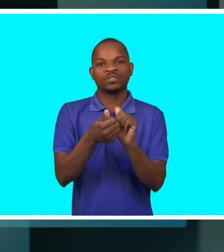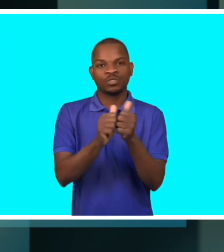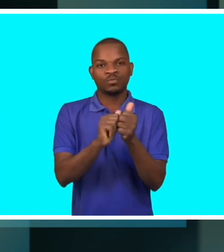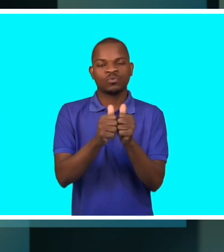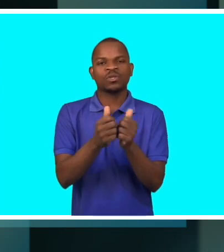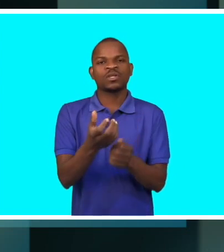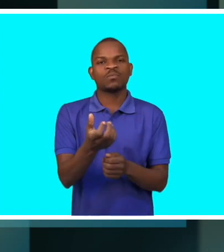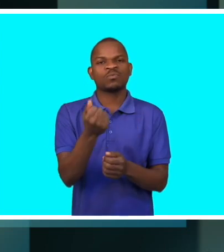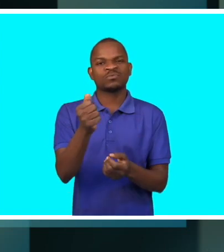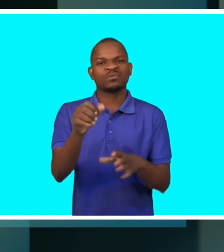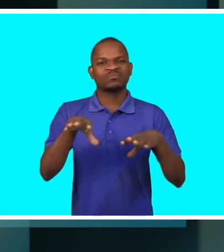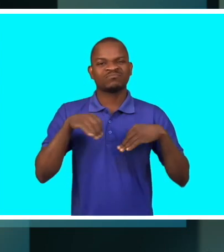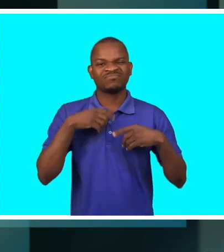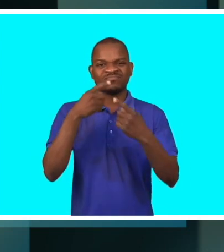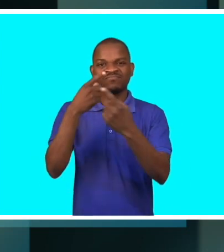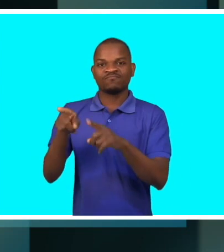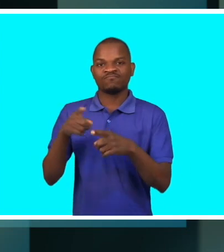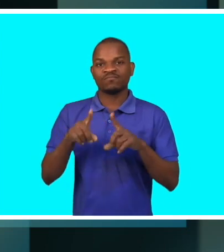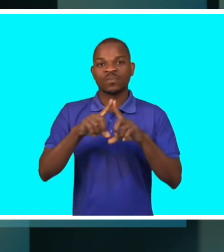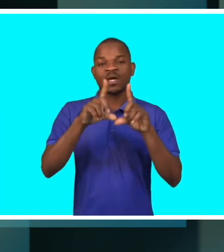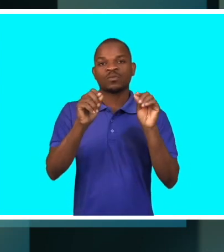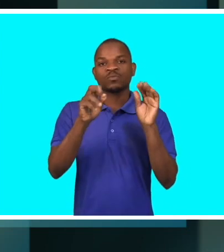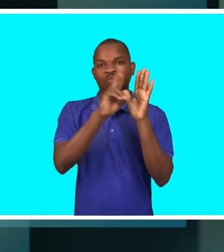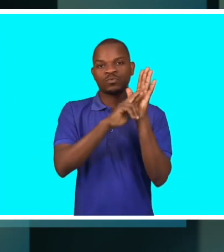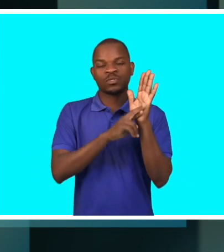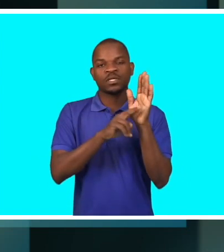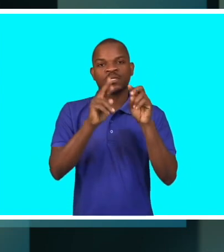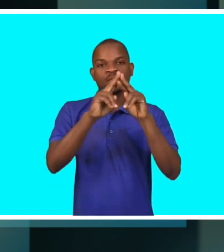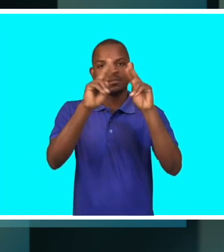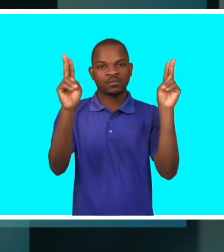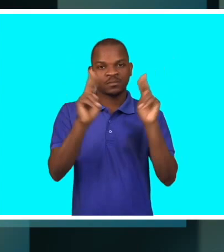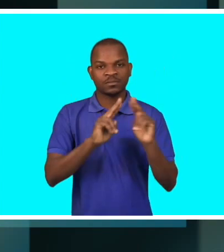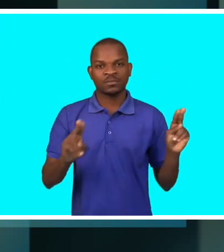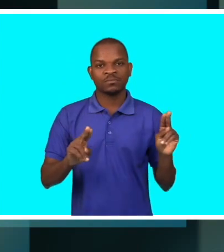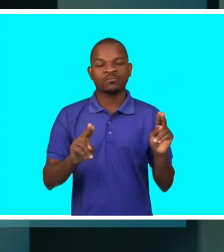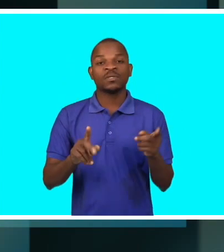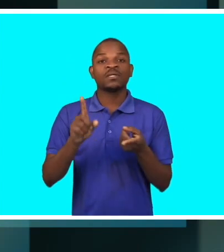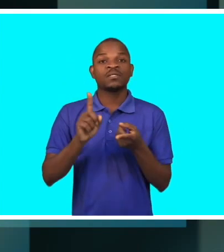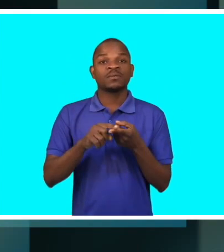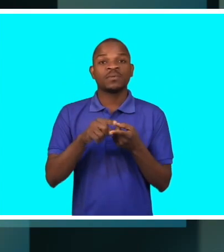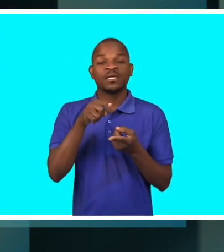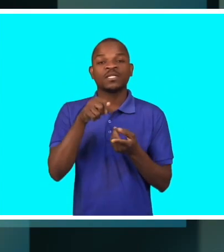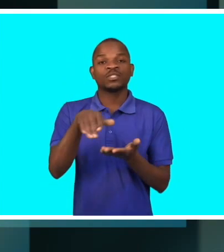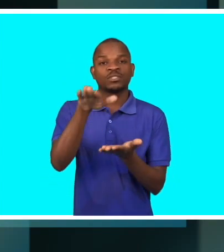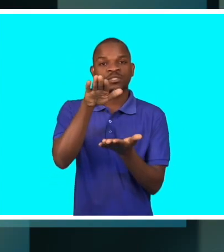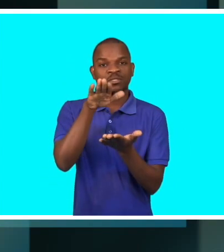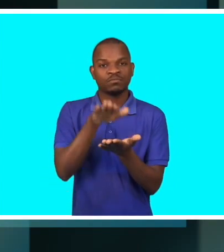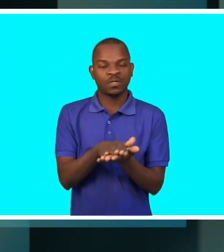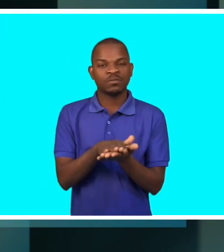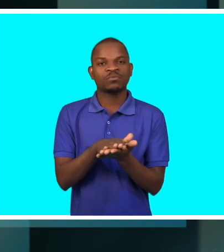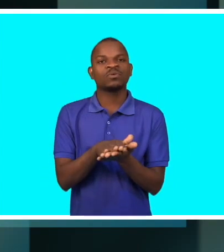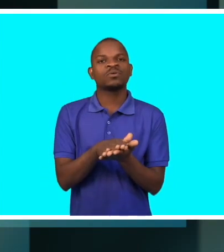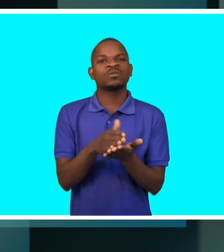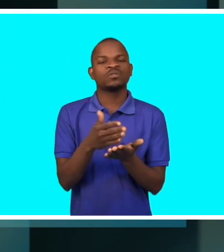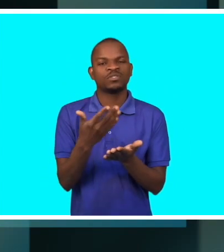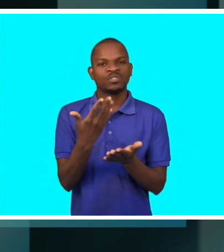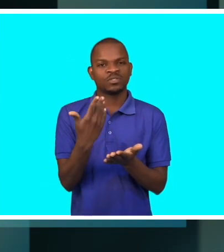numa infraestrutura esportiva que responda a todos os requisitos recomendados internacionalmente. Daí que o Estádio Nacional do Zimpito